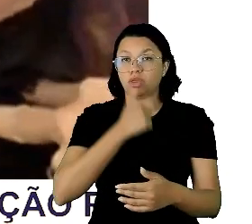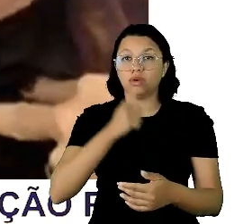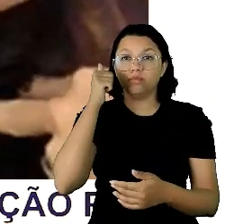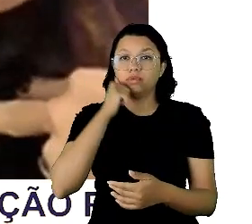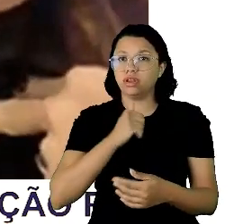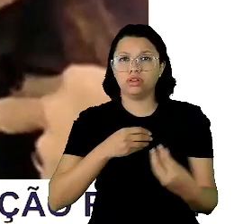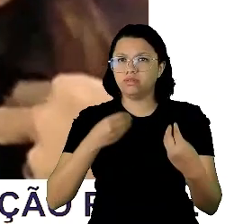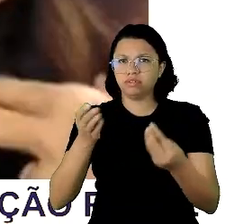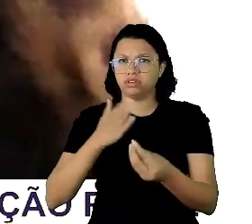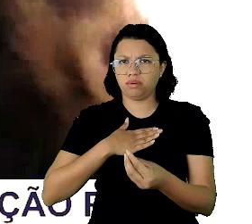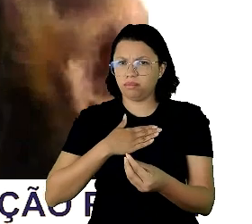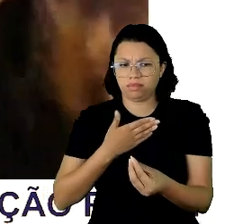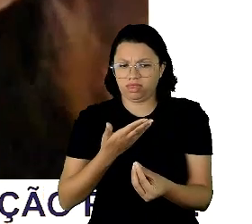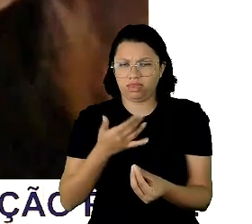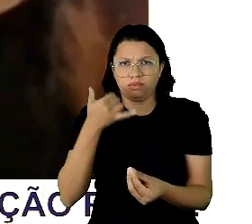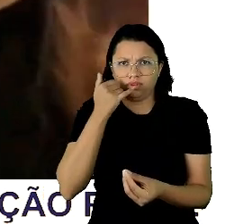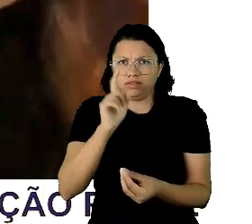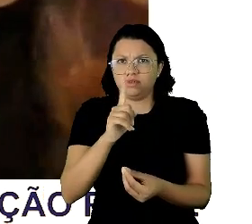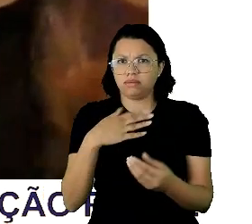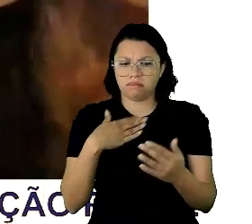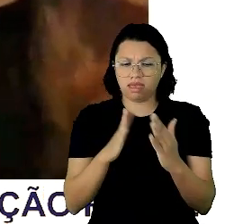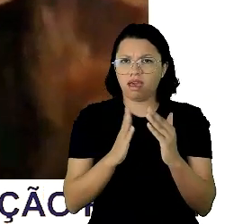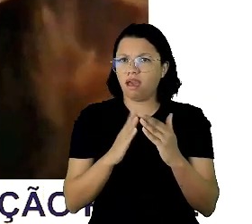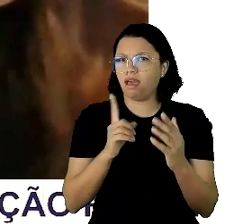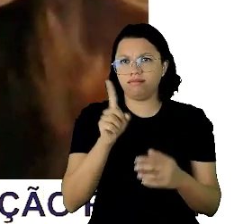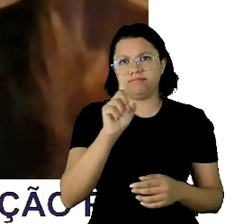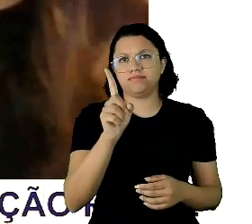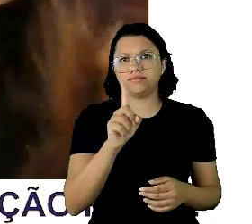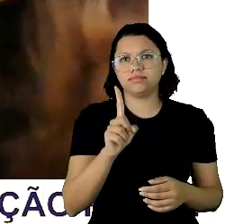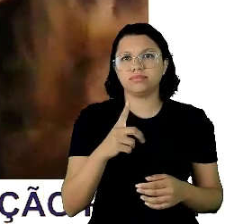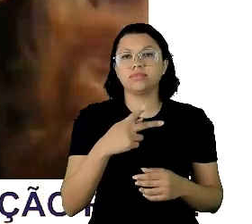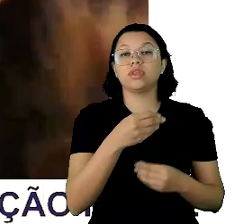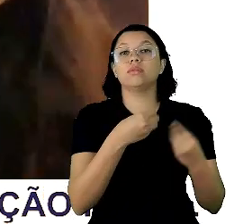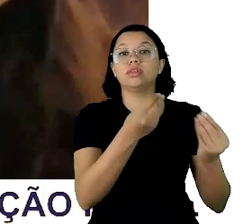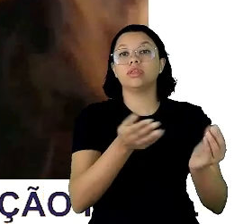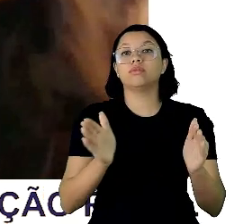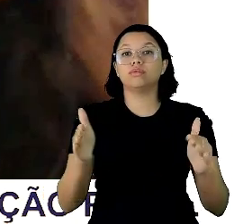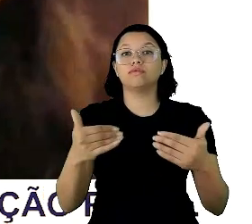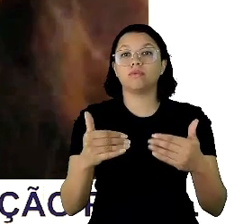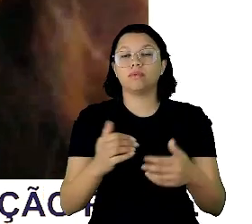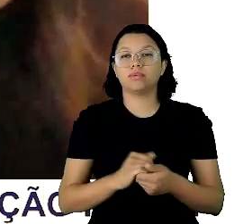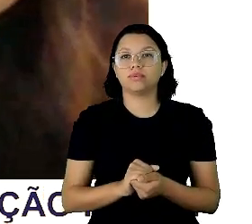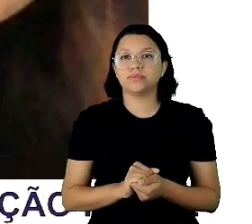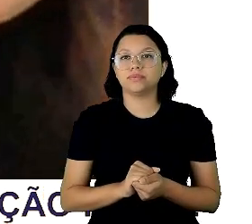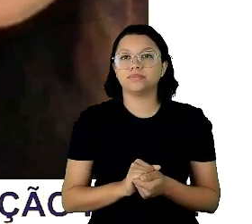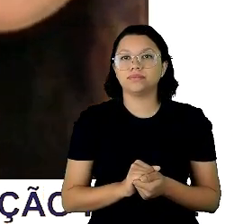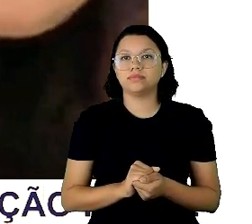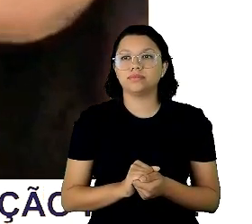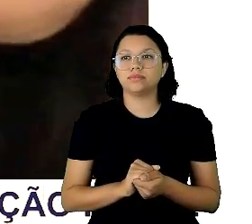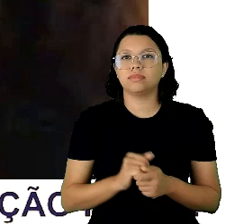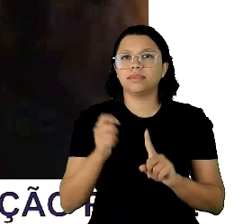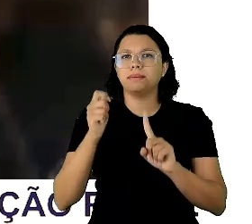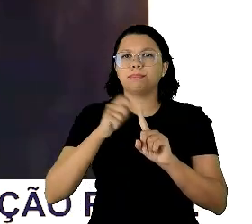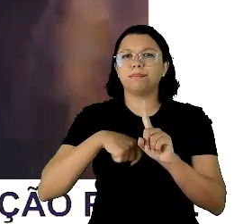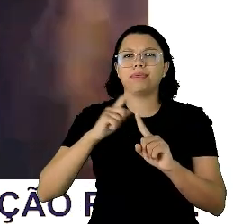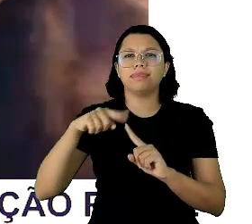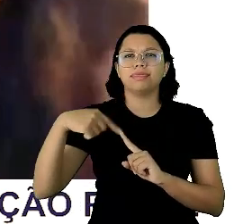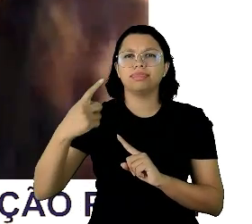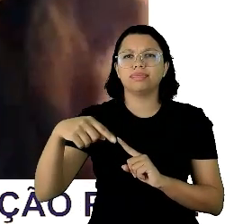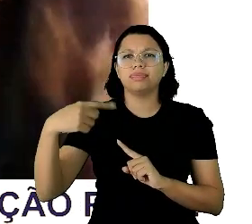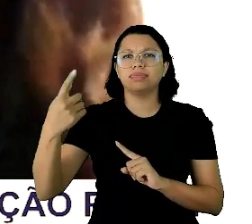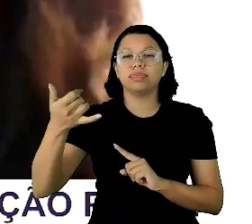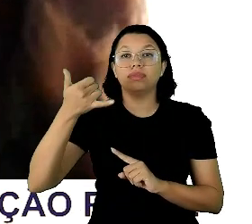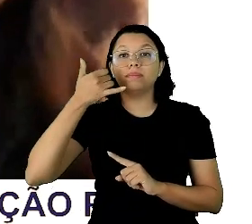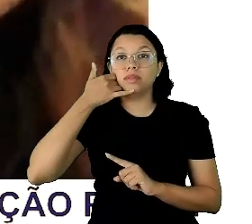o telefone da minha casa, né? Vou dar o telefone do fórum. Dei o telefone do fórum. Passou uns meses, ele me ligou no